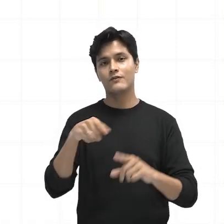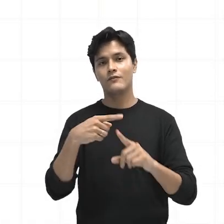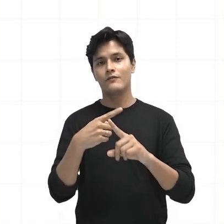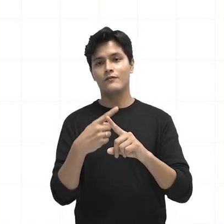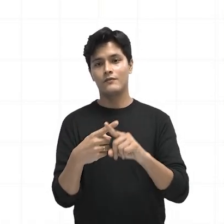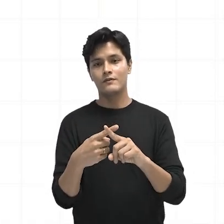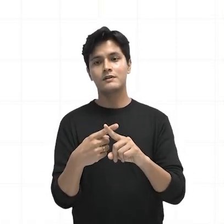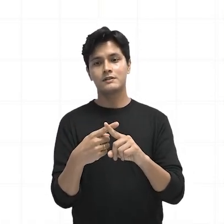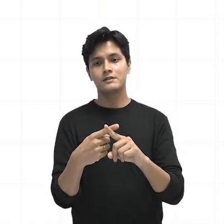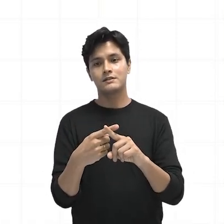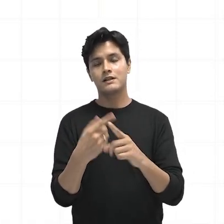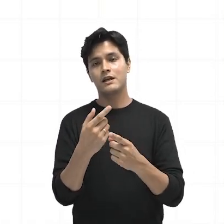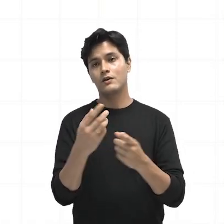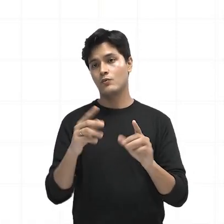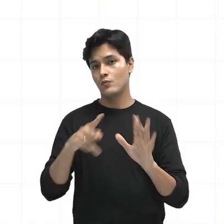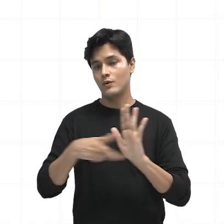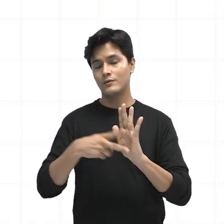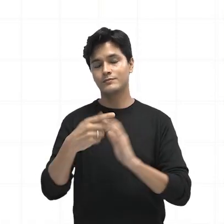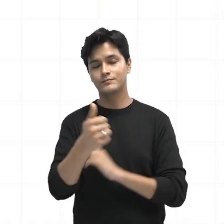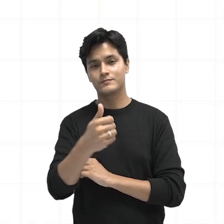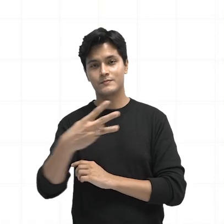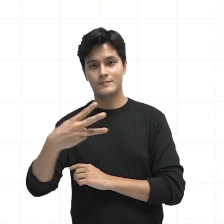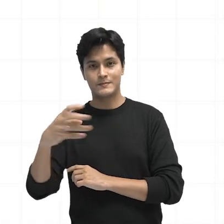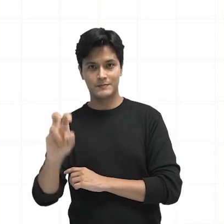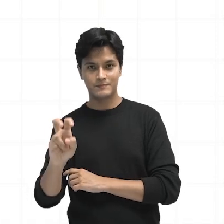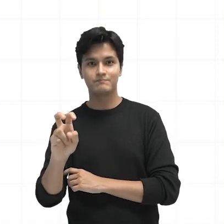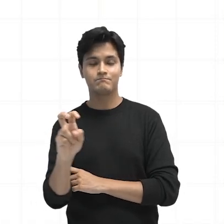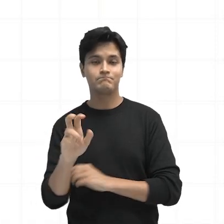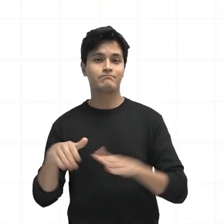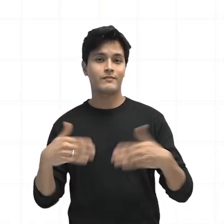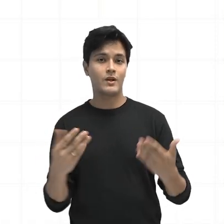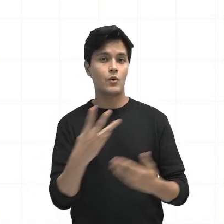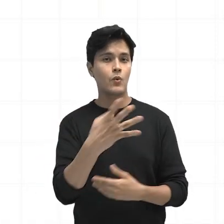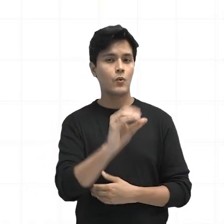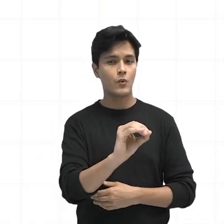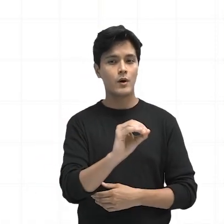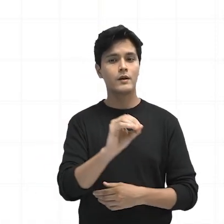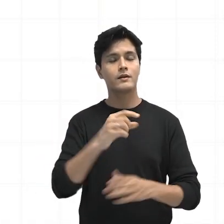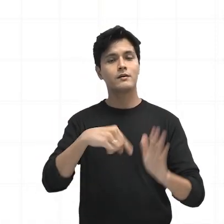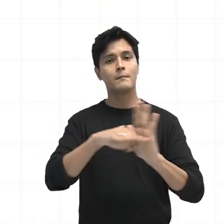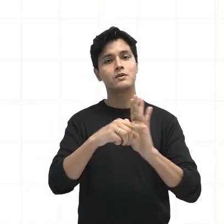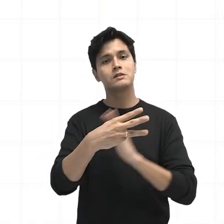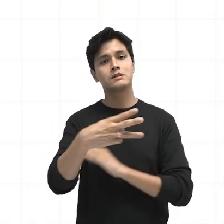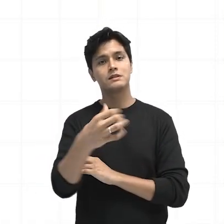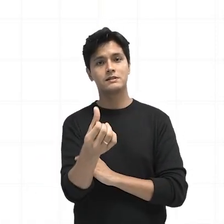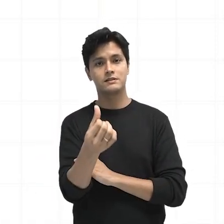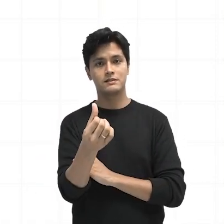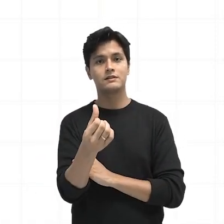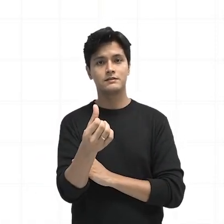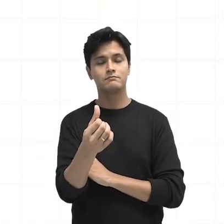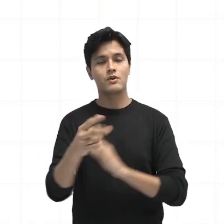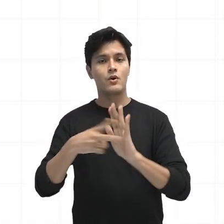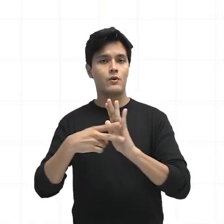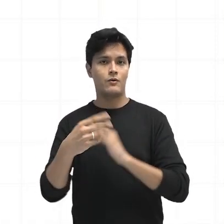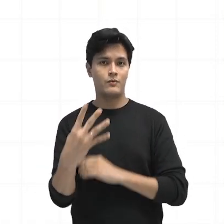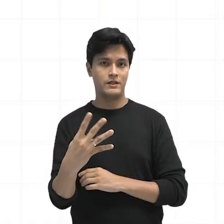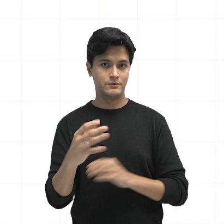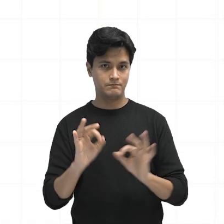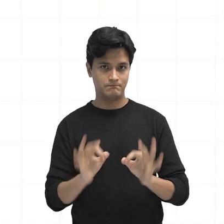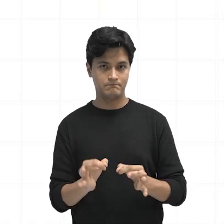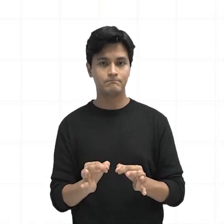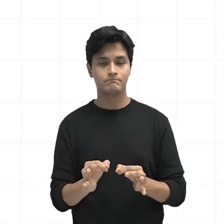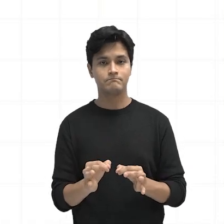135. Belezinha? E aí, vamos lá. 40 menos 36, aqui em cima, é 4,